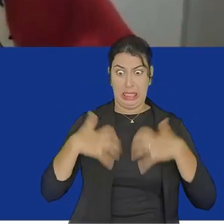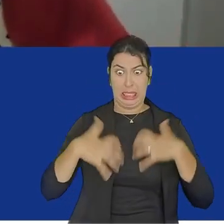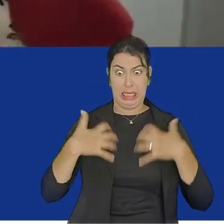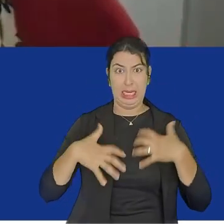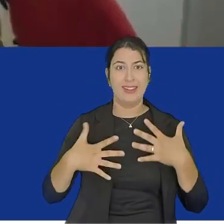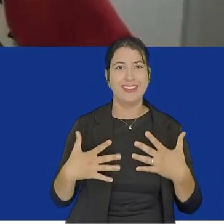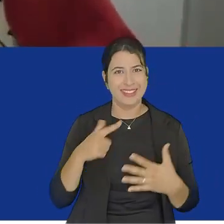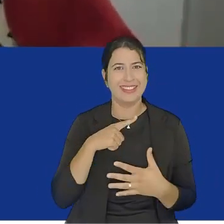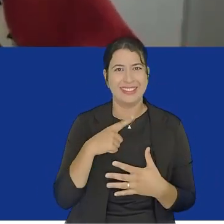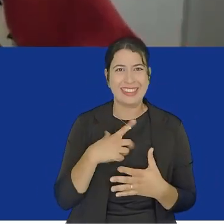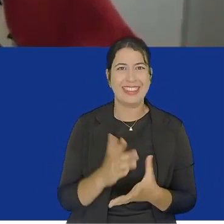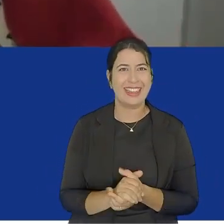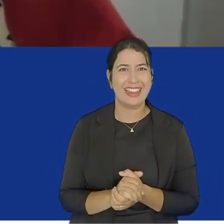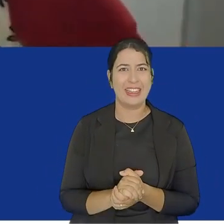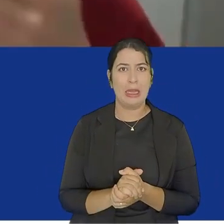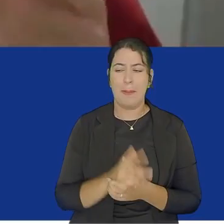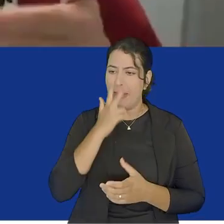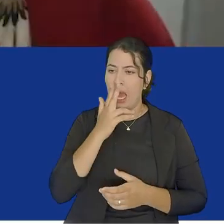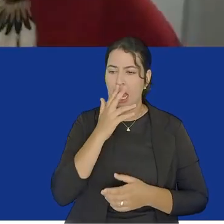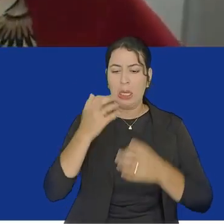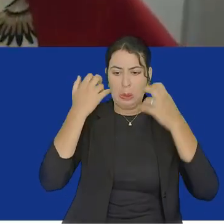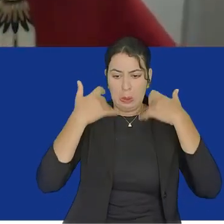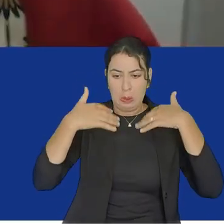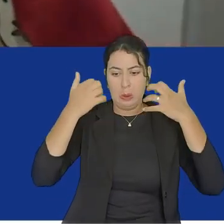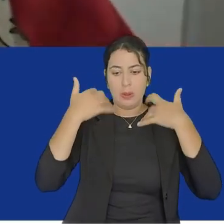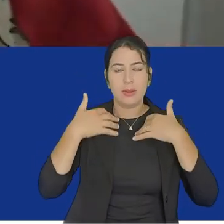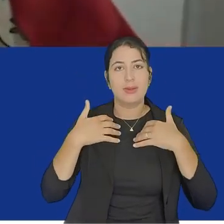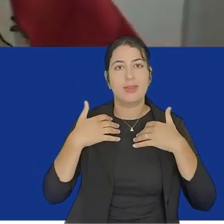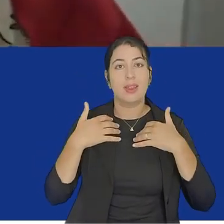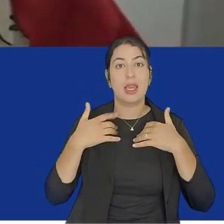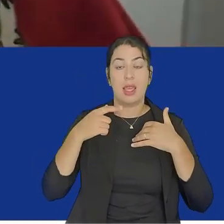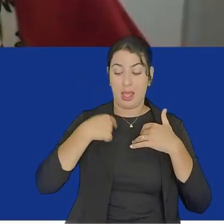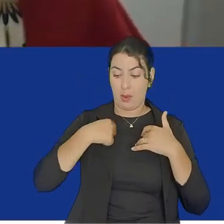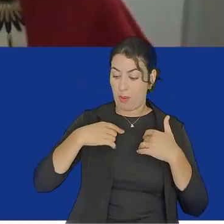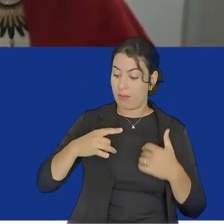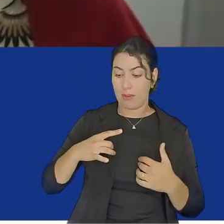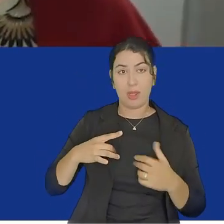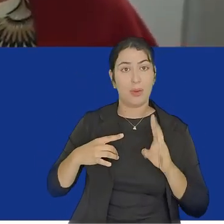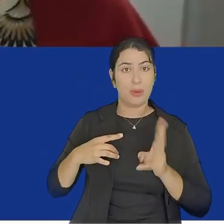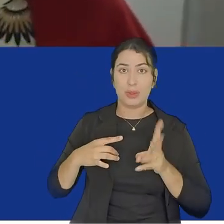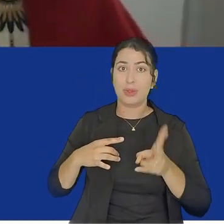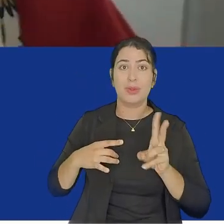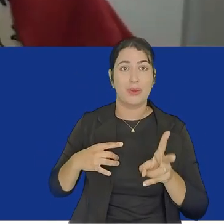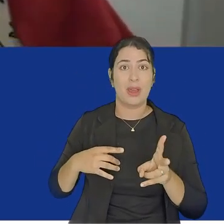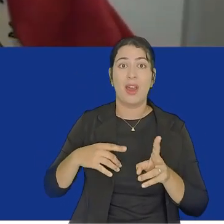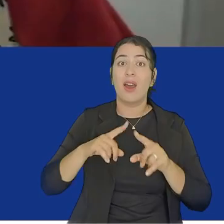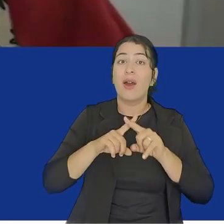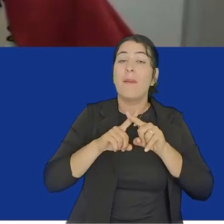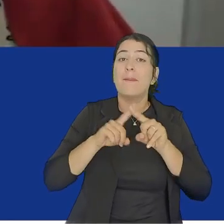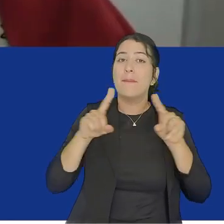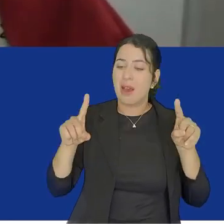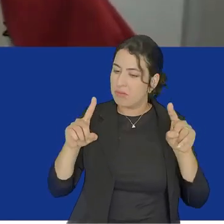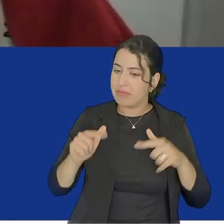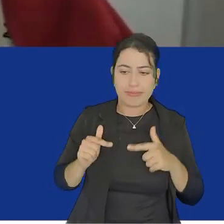E eu não faço? Não, eu faço. Eu faço com medo mesmo. E todo mundo faz com medo mesmo alguma coisa. Você acha